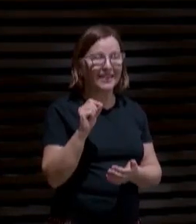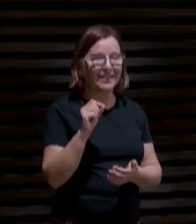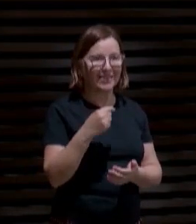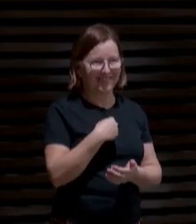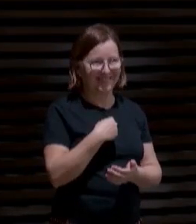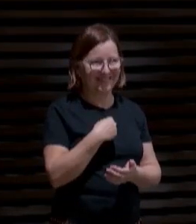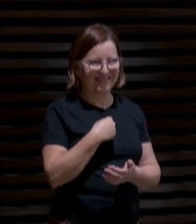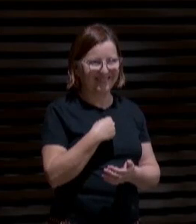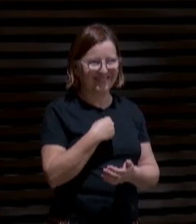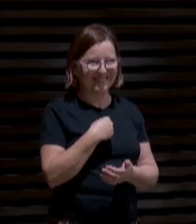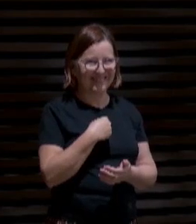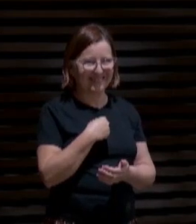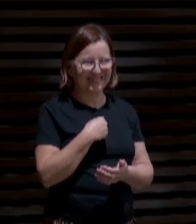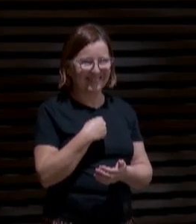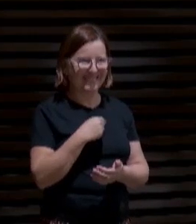Joe.